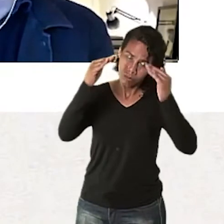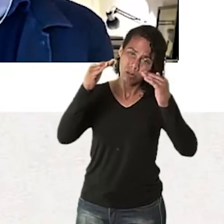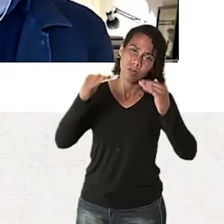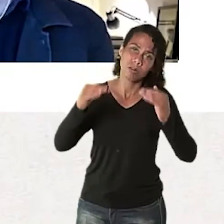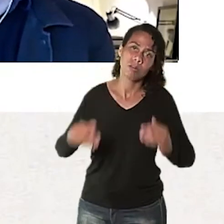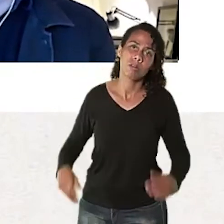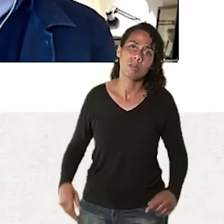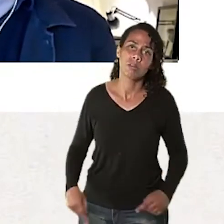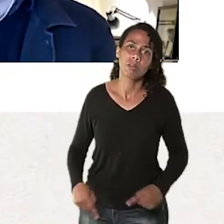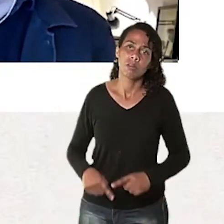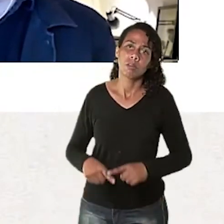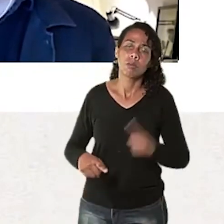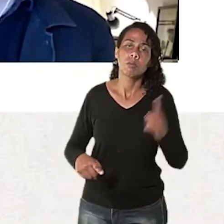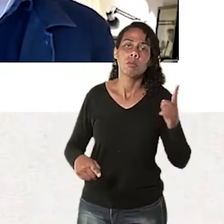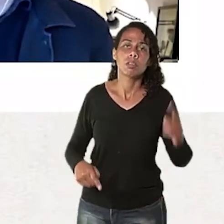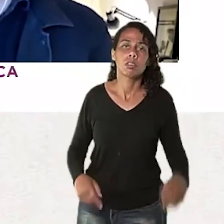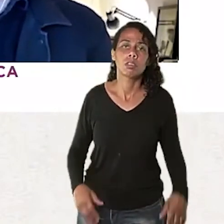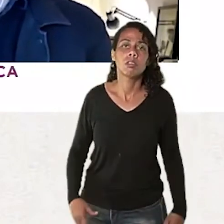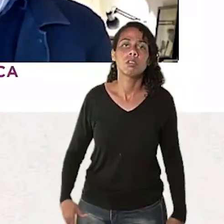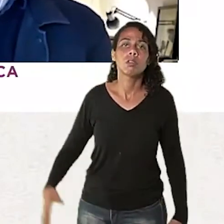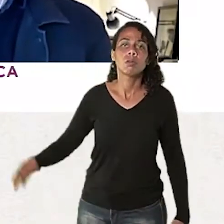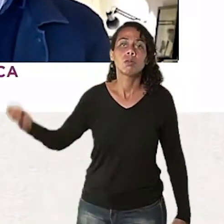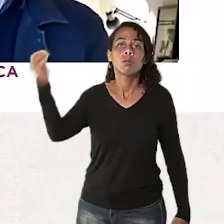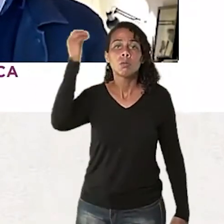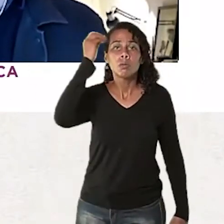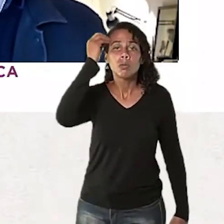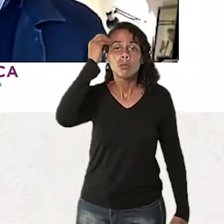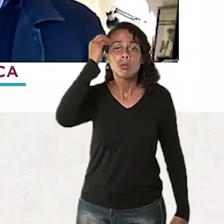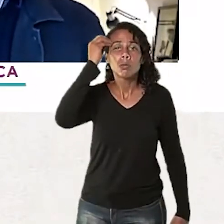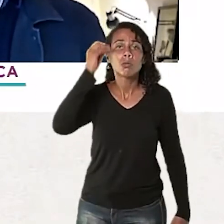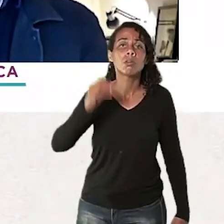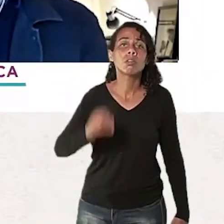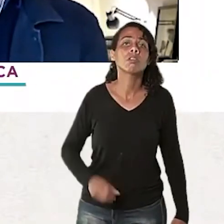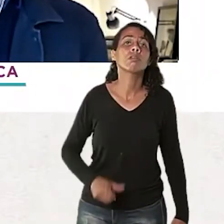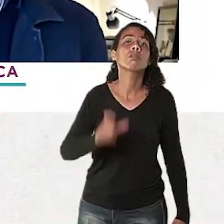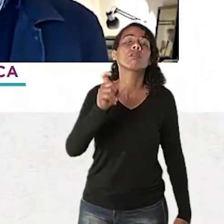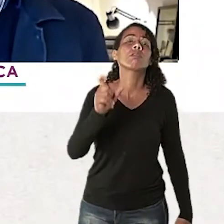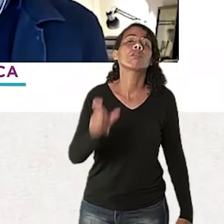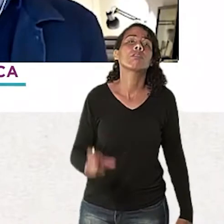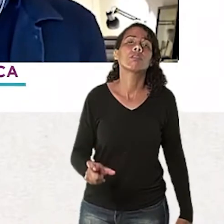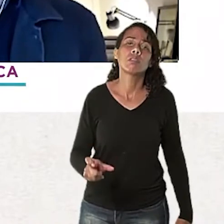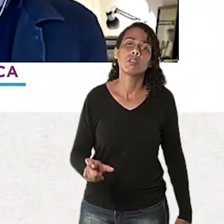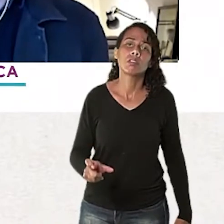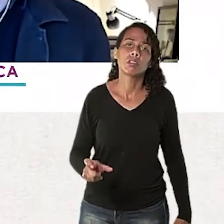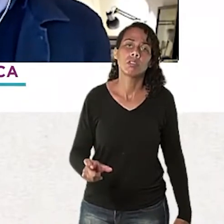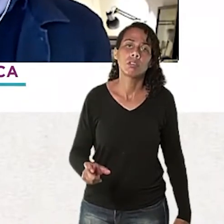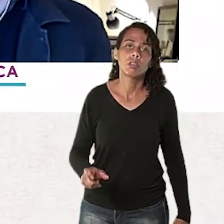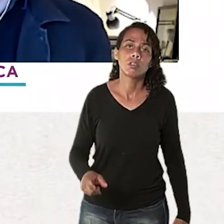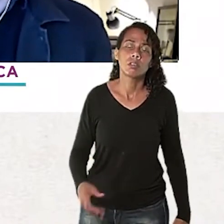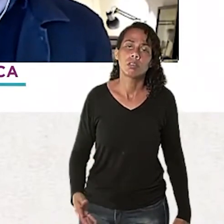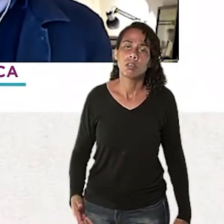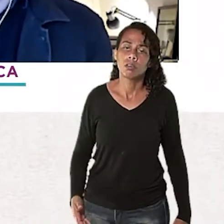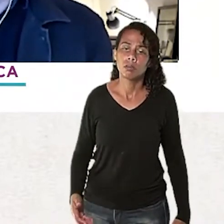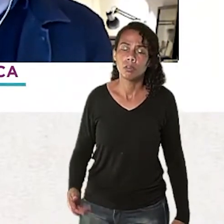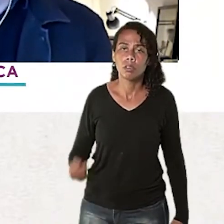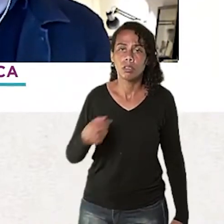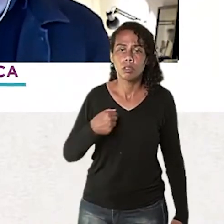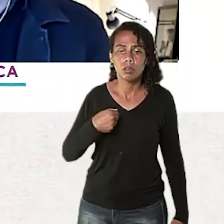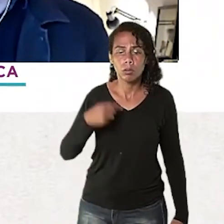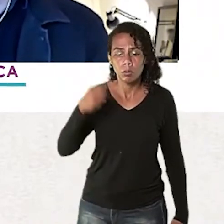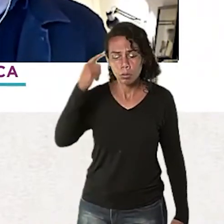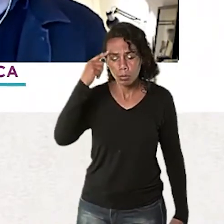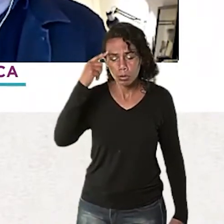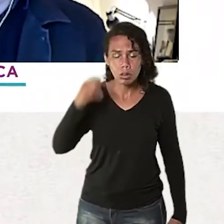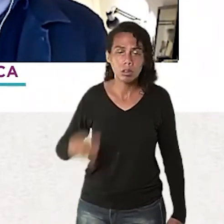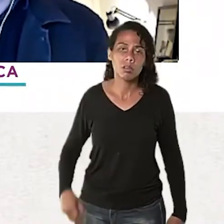principal culpado da dimensão que a coisa tomou, Afonso, foi a Deutsche Welle, porque a Deutsche Welle tomou essa decisão